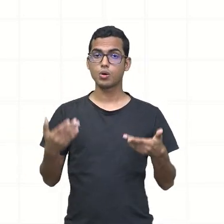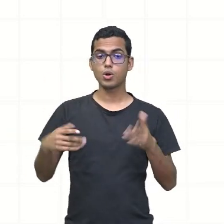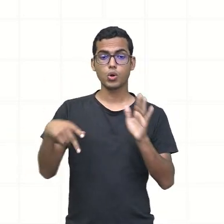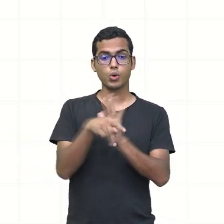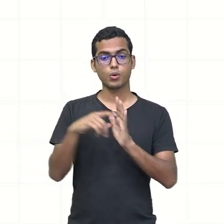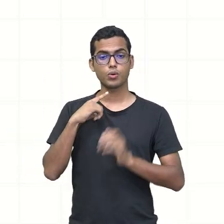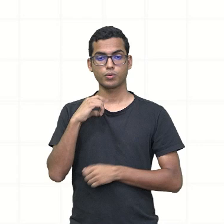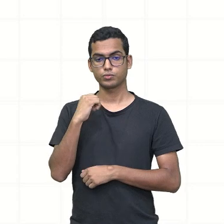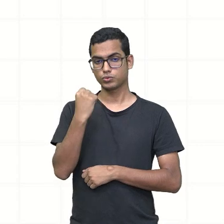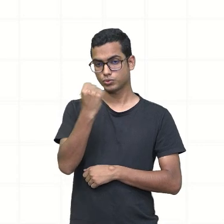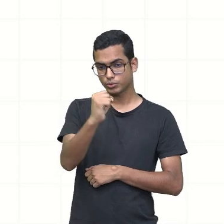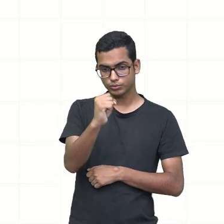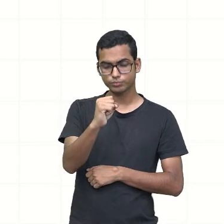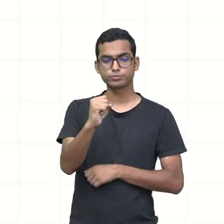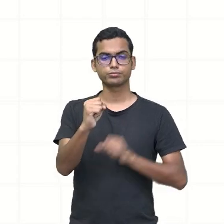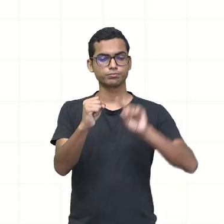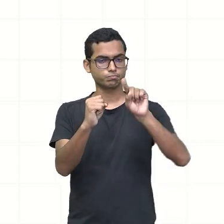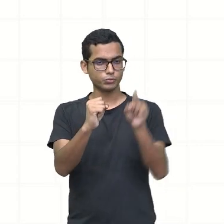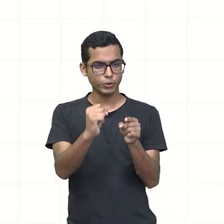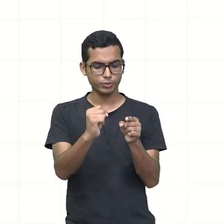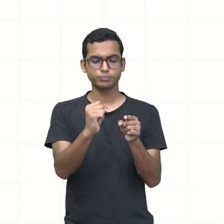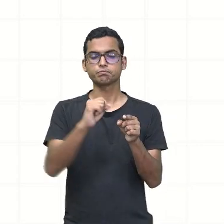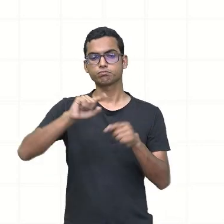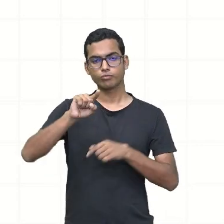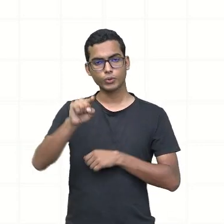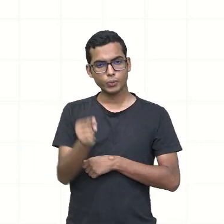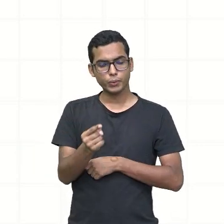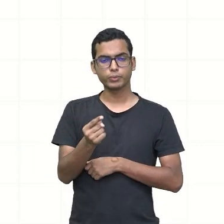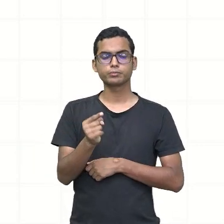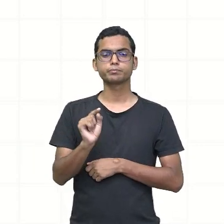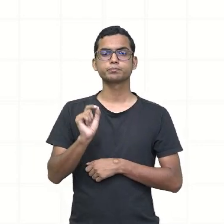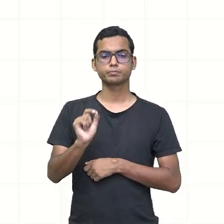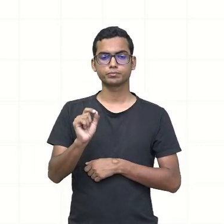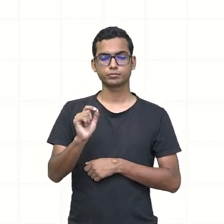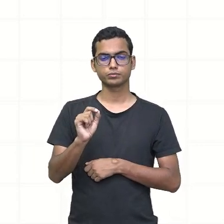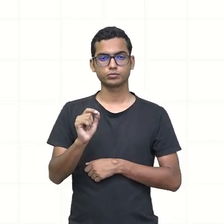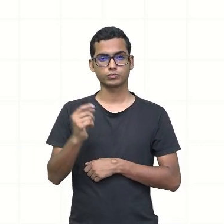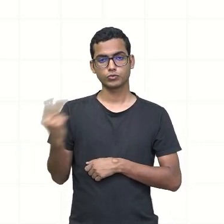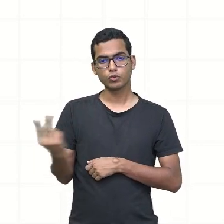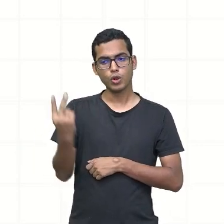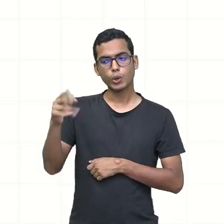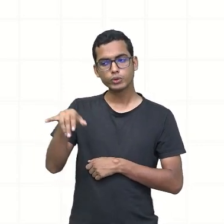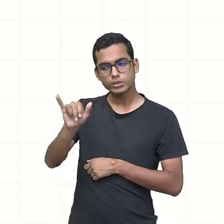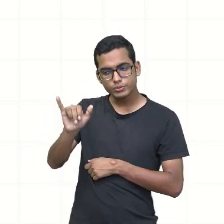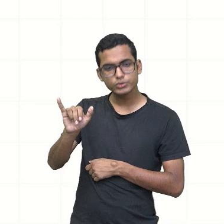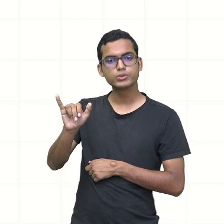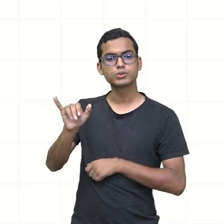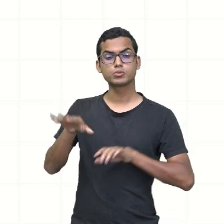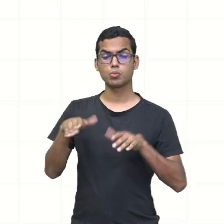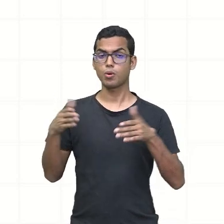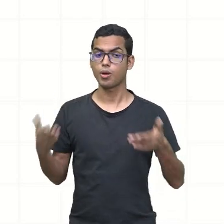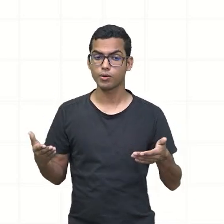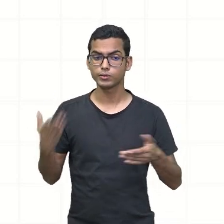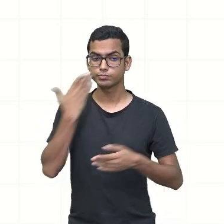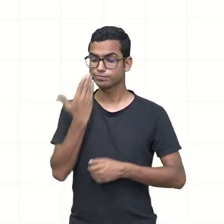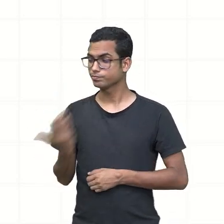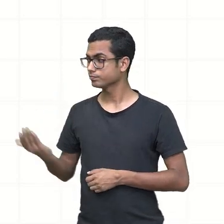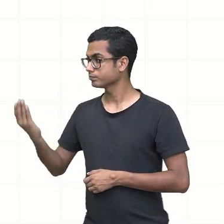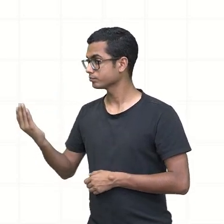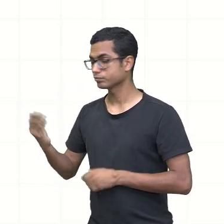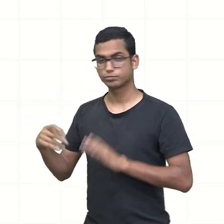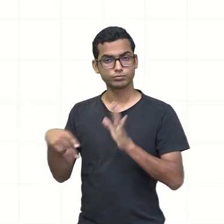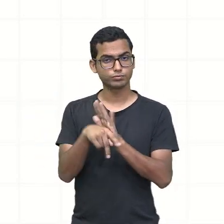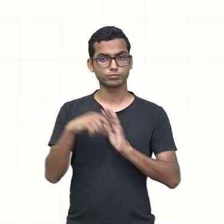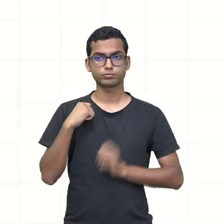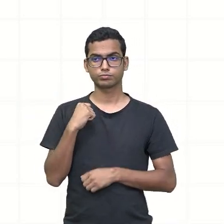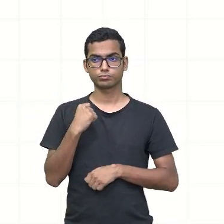D vai ser 8. E o segundo valor, é o que nós temos referência aqui, ó,